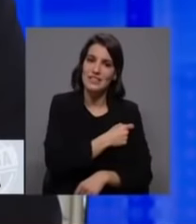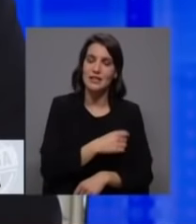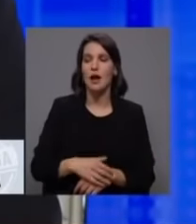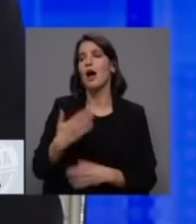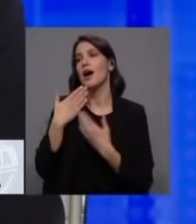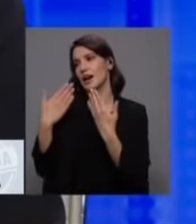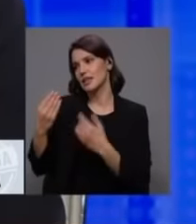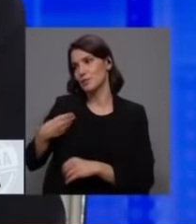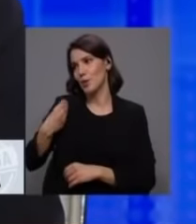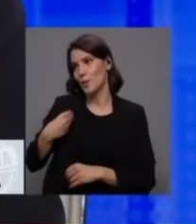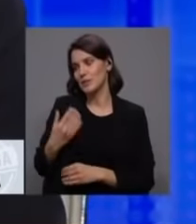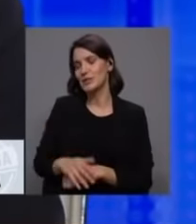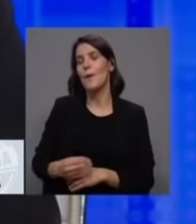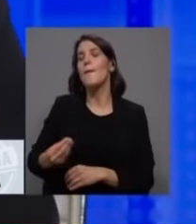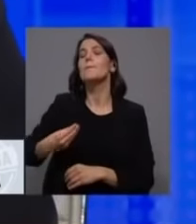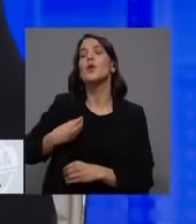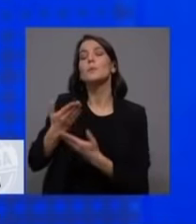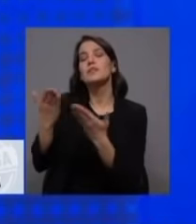não